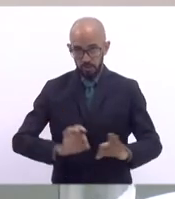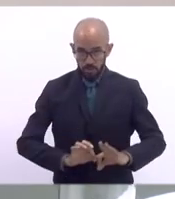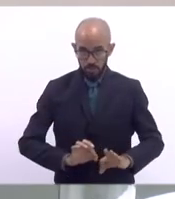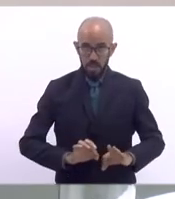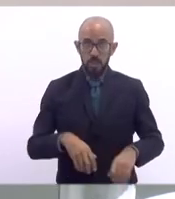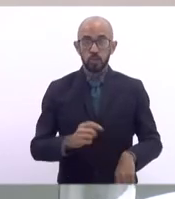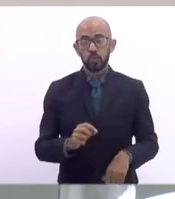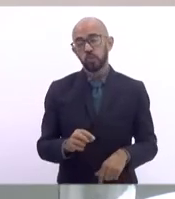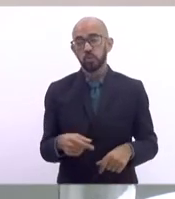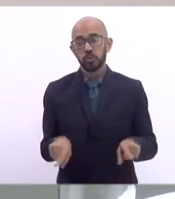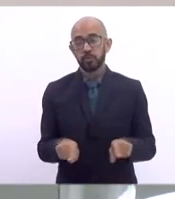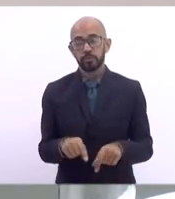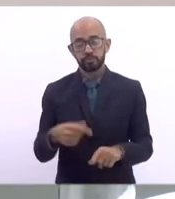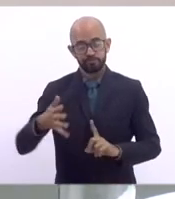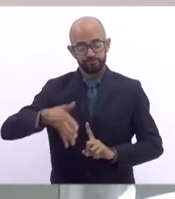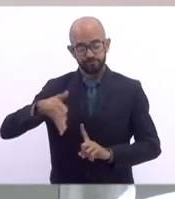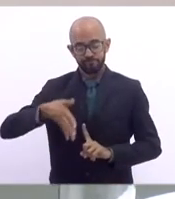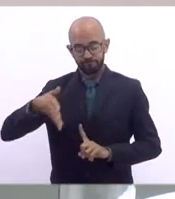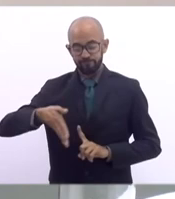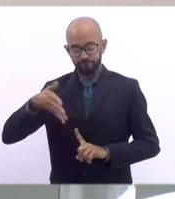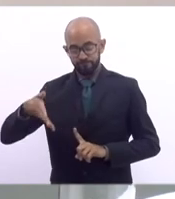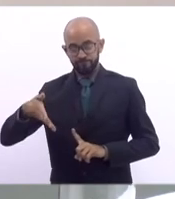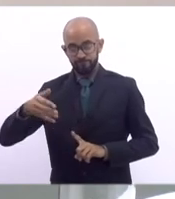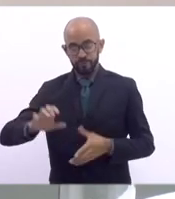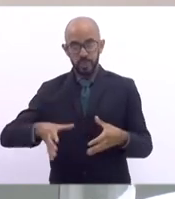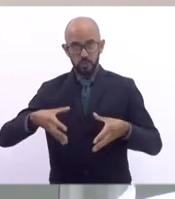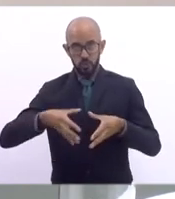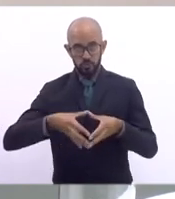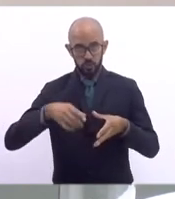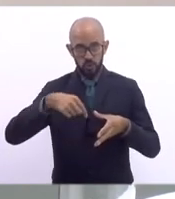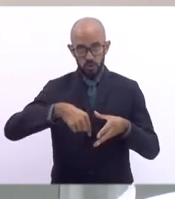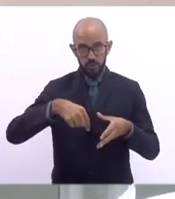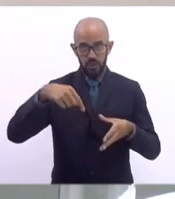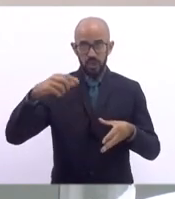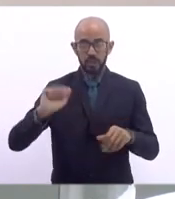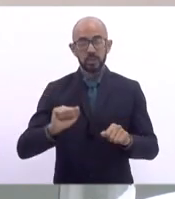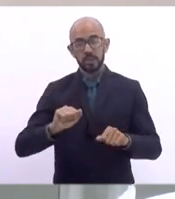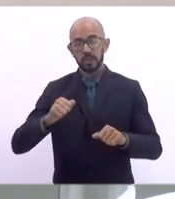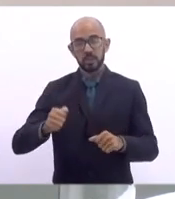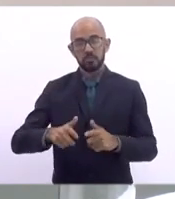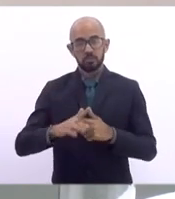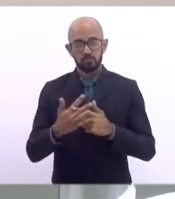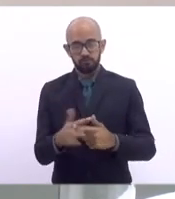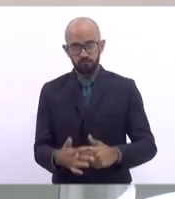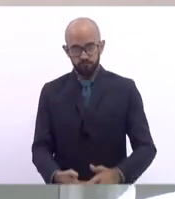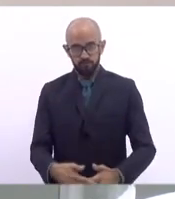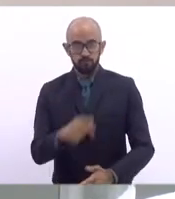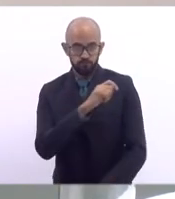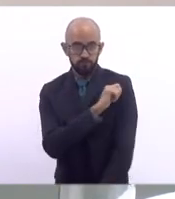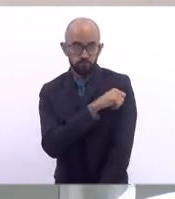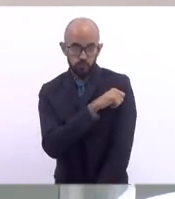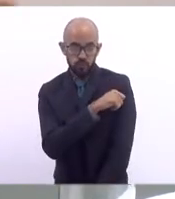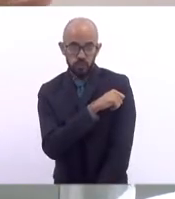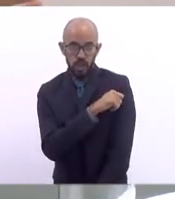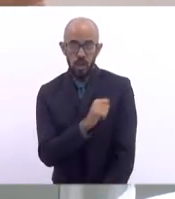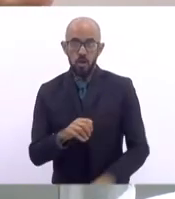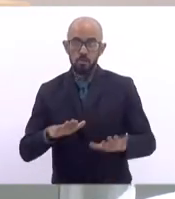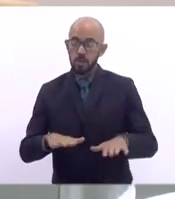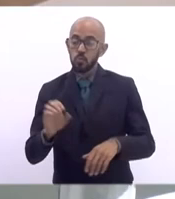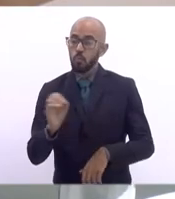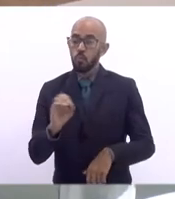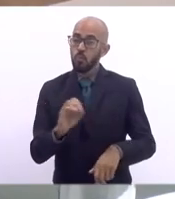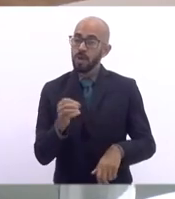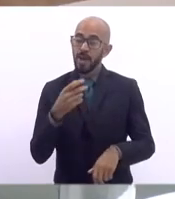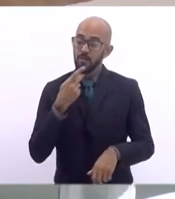nas oitivas das diversas condições sob regime de recuperação fiscal ninguém